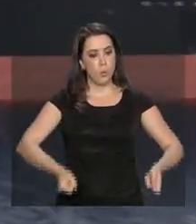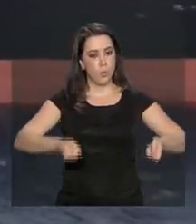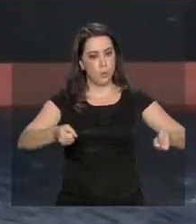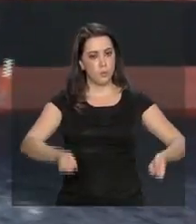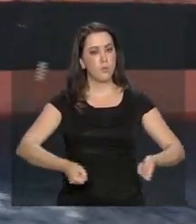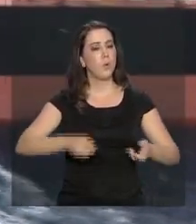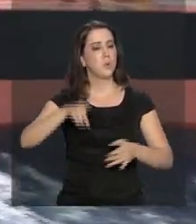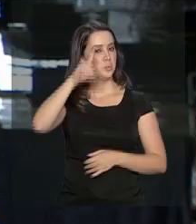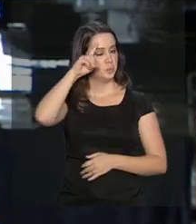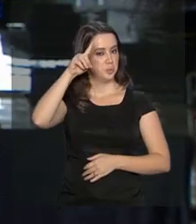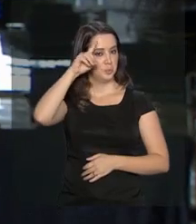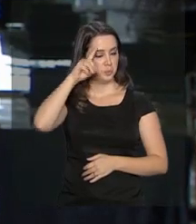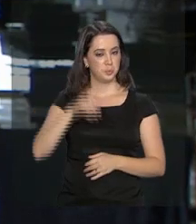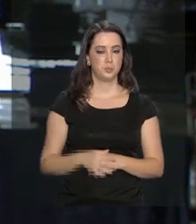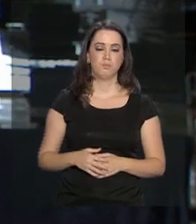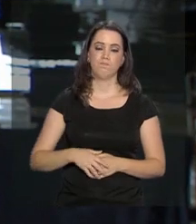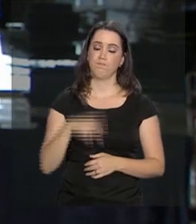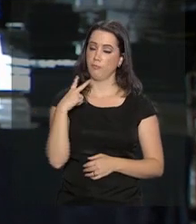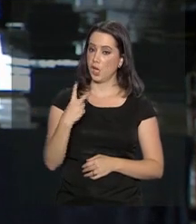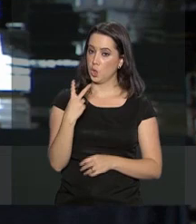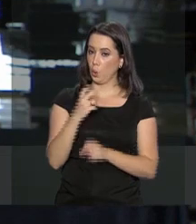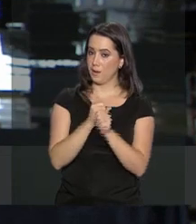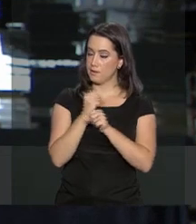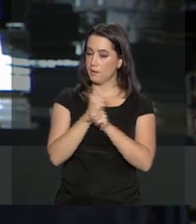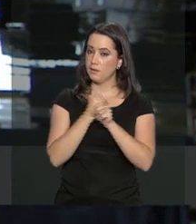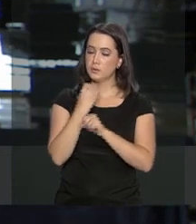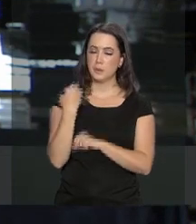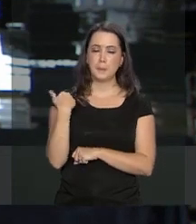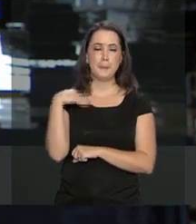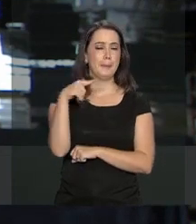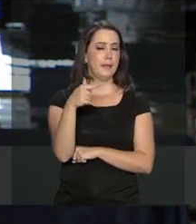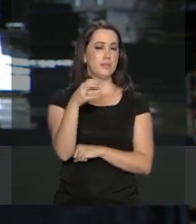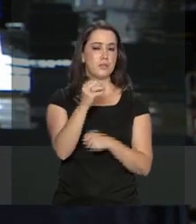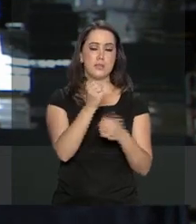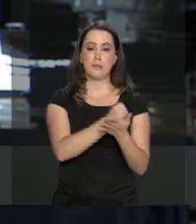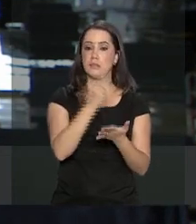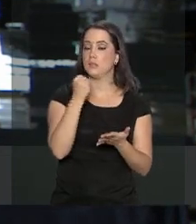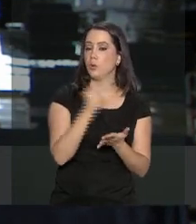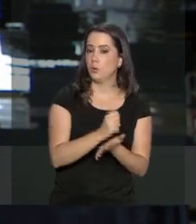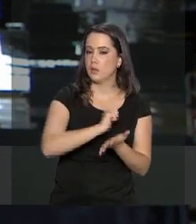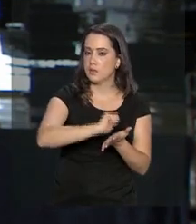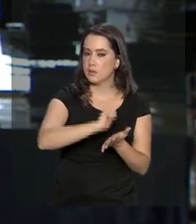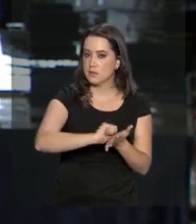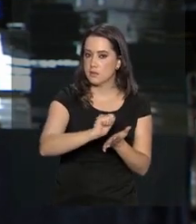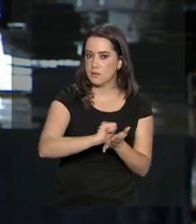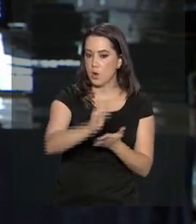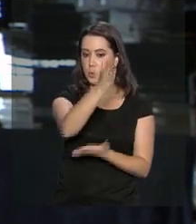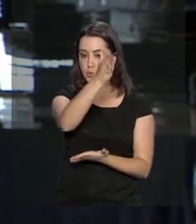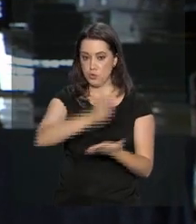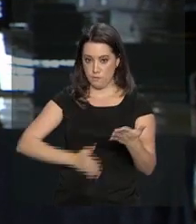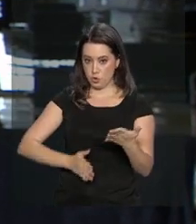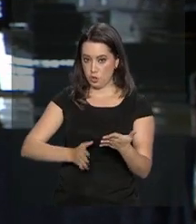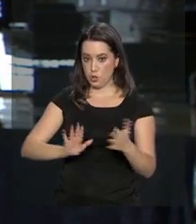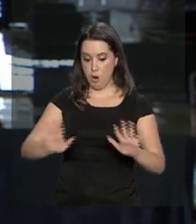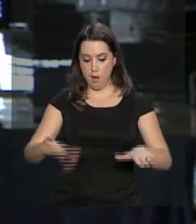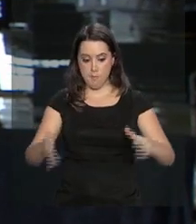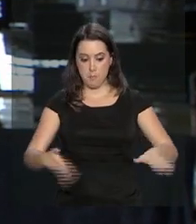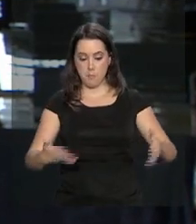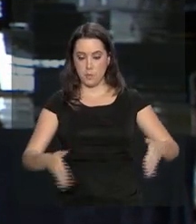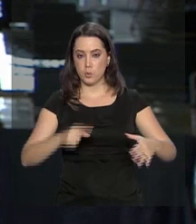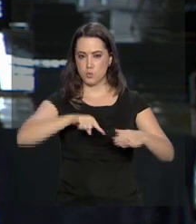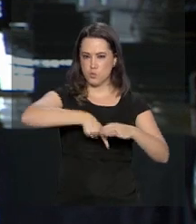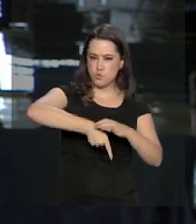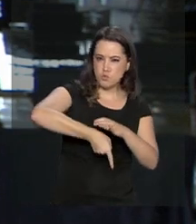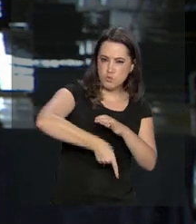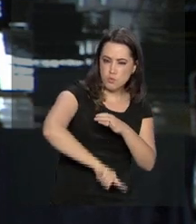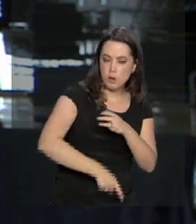em 2030 em dois anos foram mais de 70 contratos assinados em regime de partilha de produção modelo em